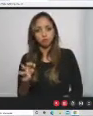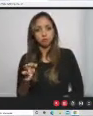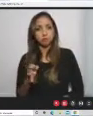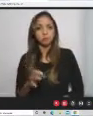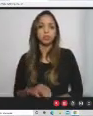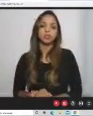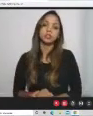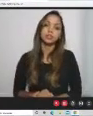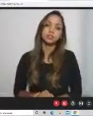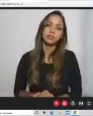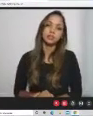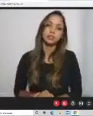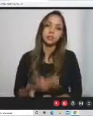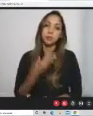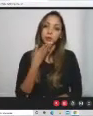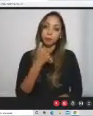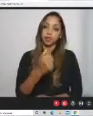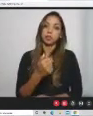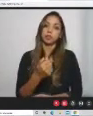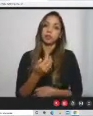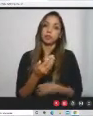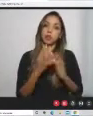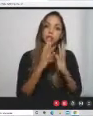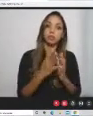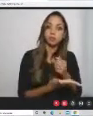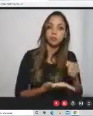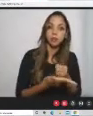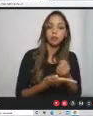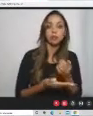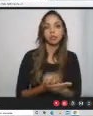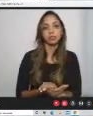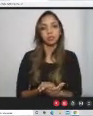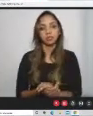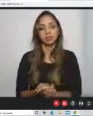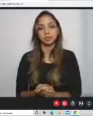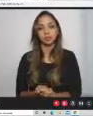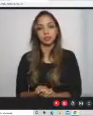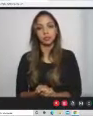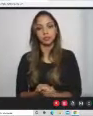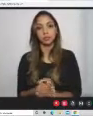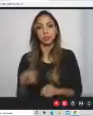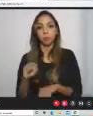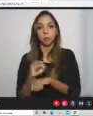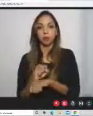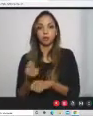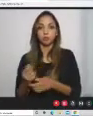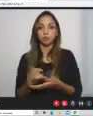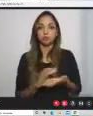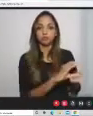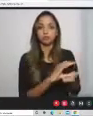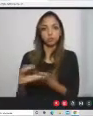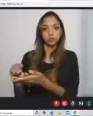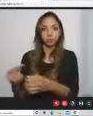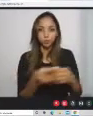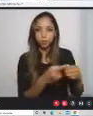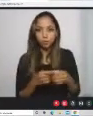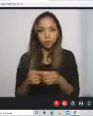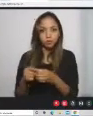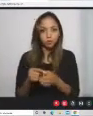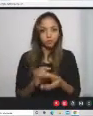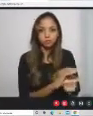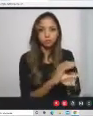em termos de melhoria da atenção básica, quando ele parou de fazer os repasses para os municípios através da população per capita.